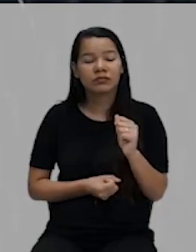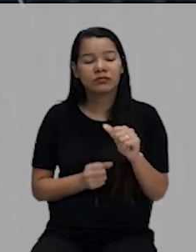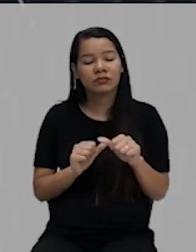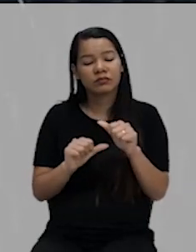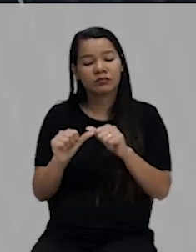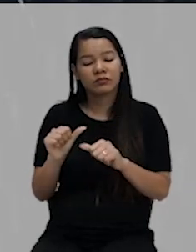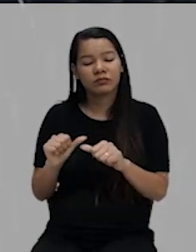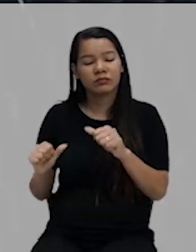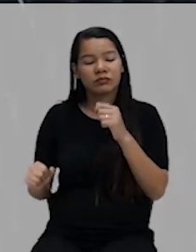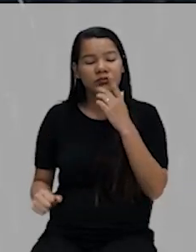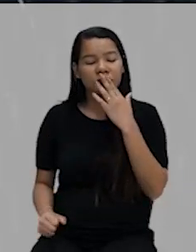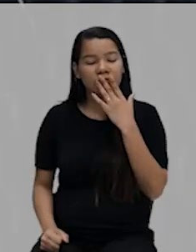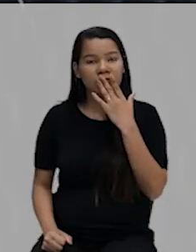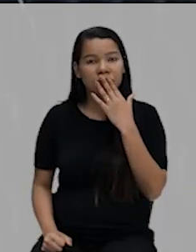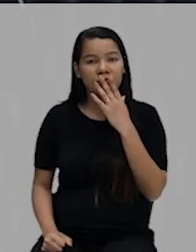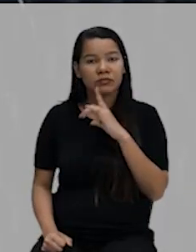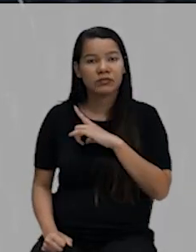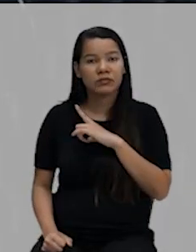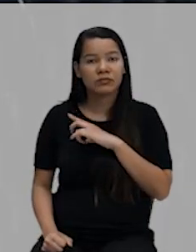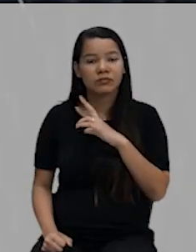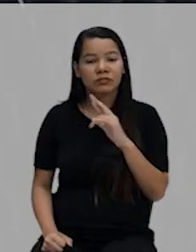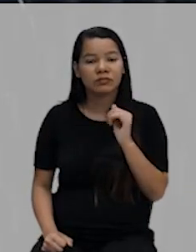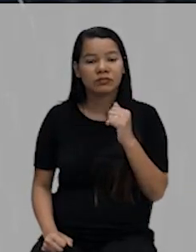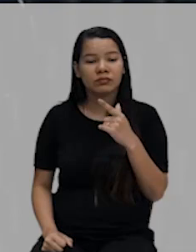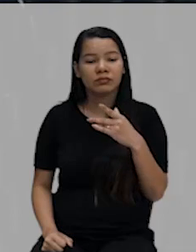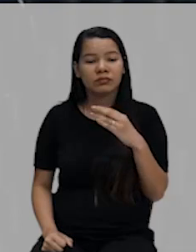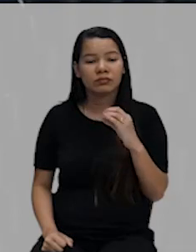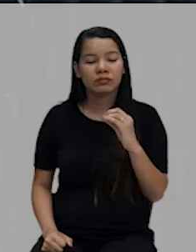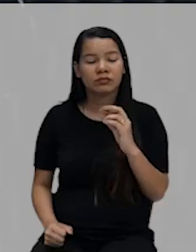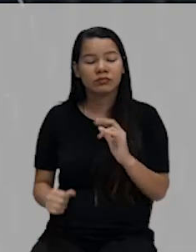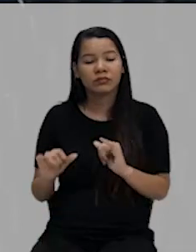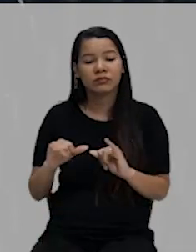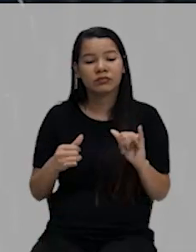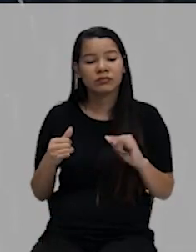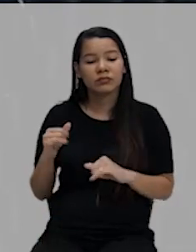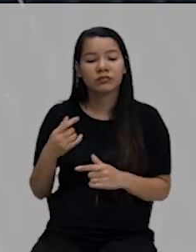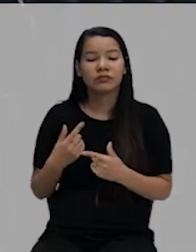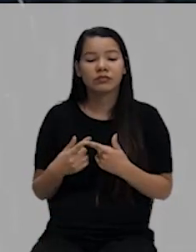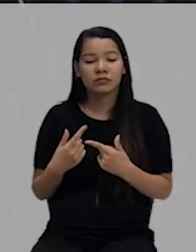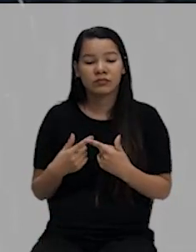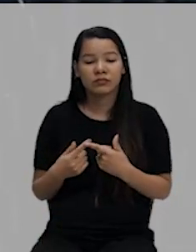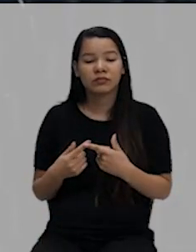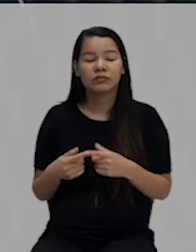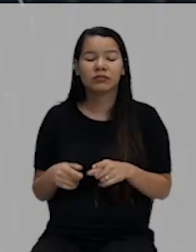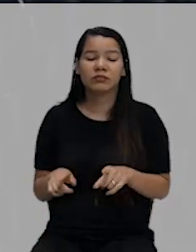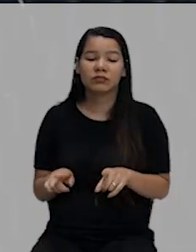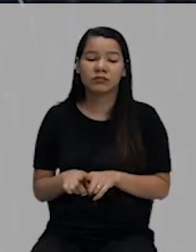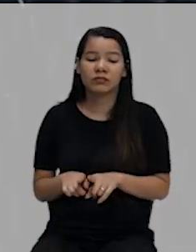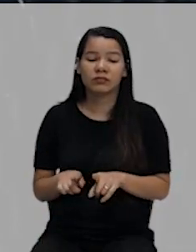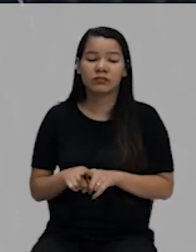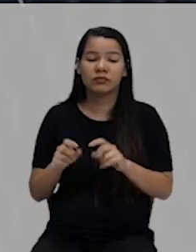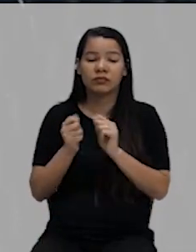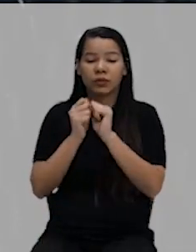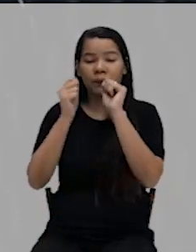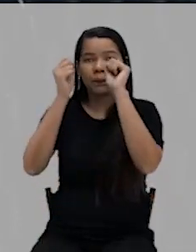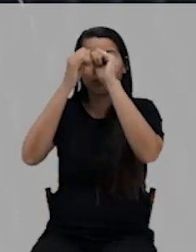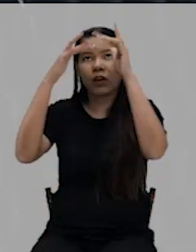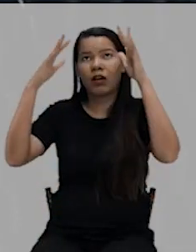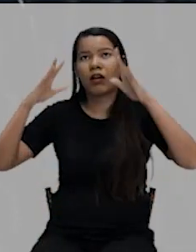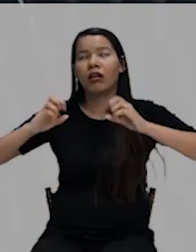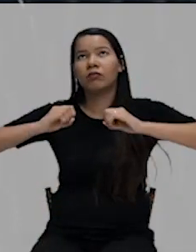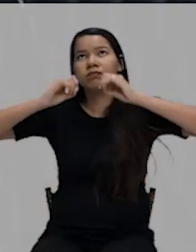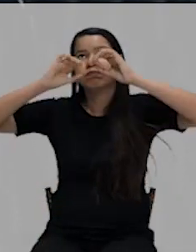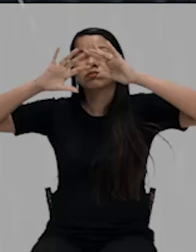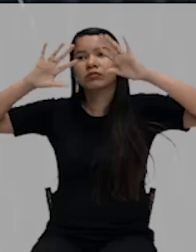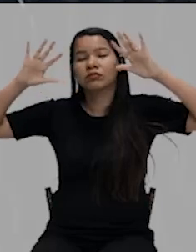cor. Houve ali uma reação química. A queima dos fogos de artifício, ali também é uma reação química. A